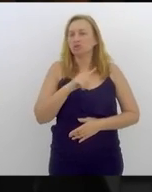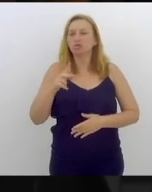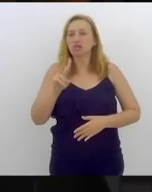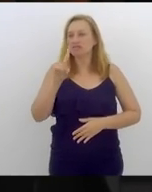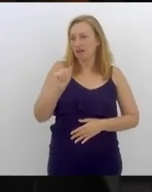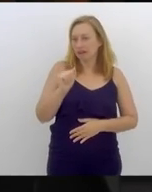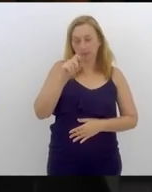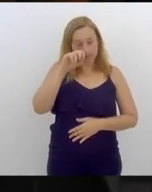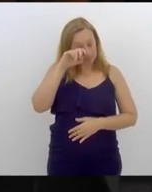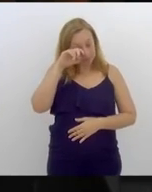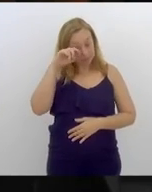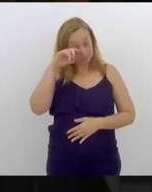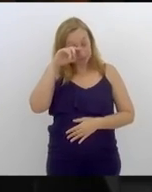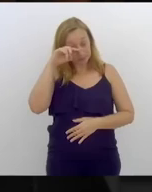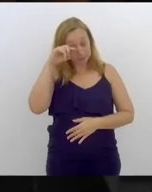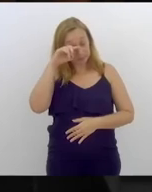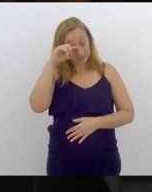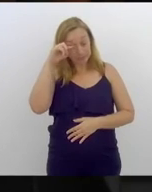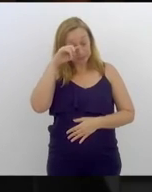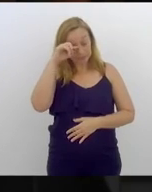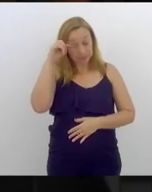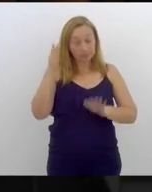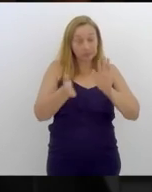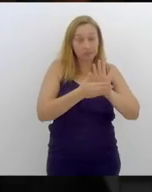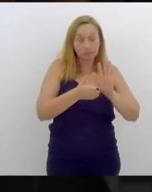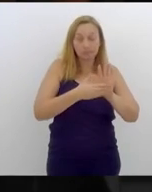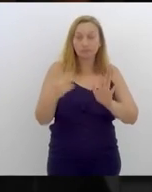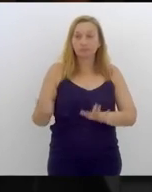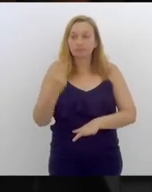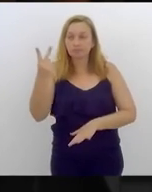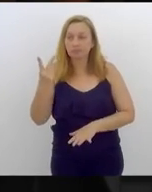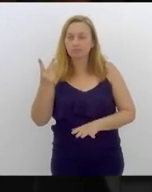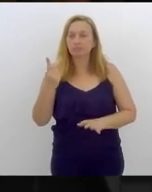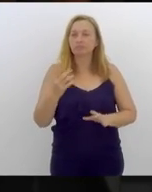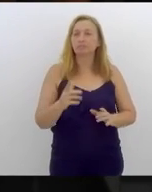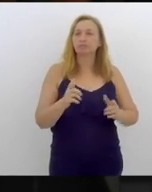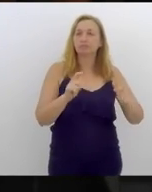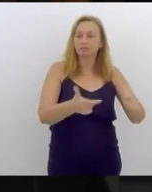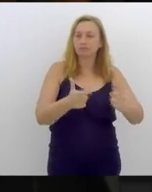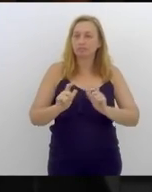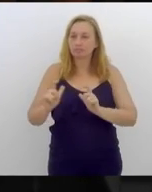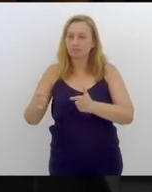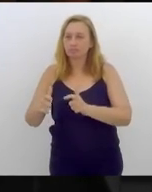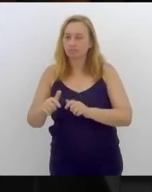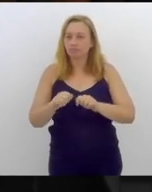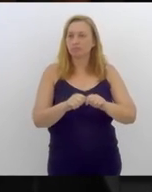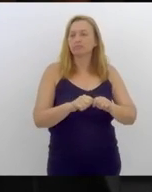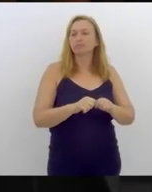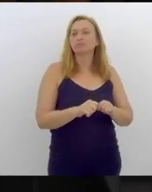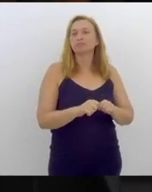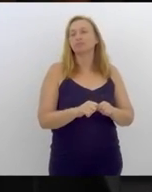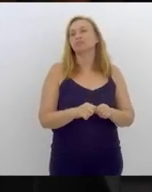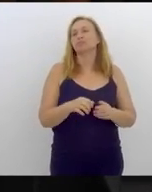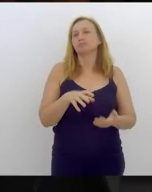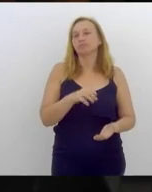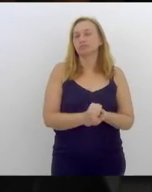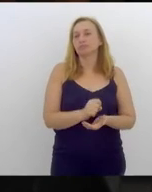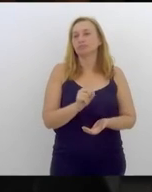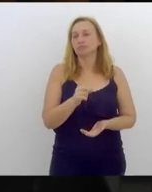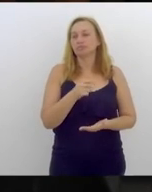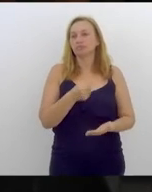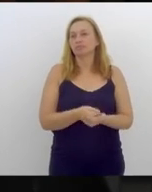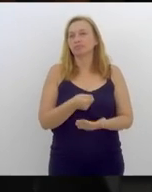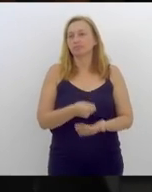nossa proposta Visa valorizar as redes que buscarem ampliar as matrículas nessa etapa de escolaridade que ainda não é obrigatório